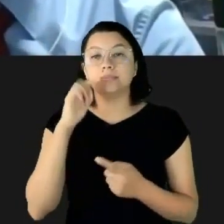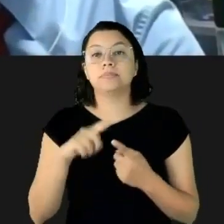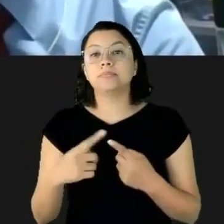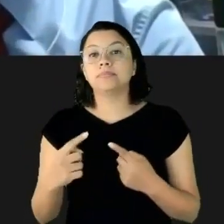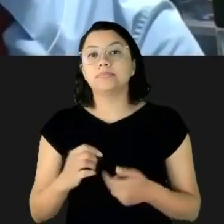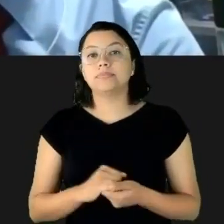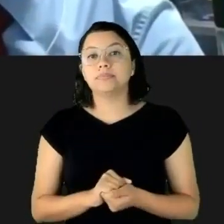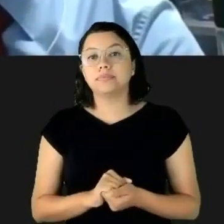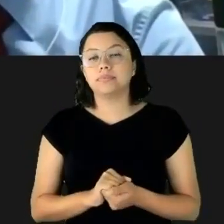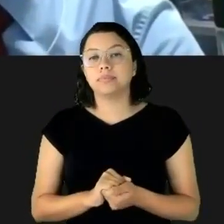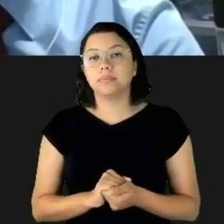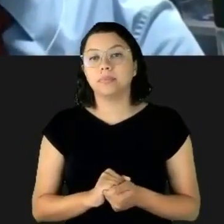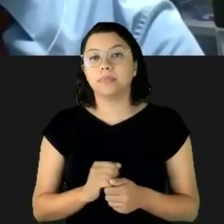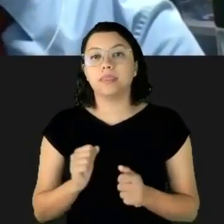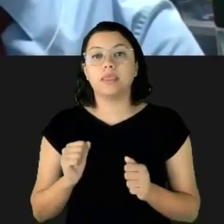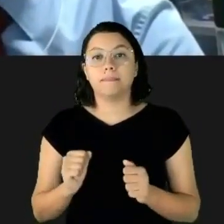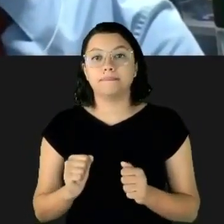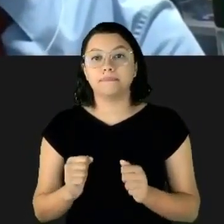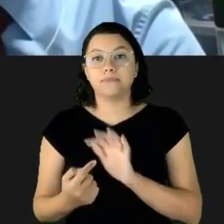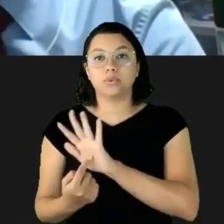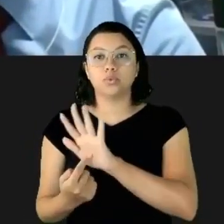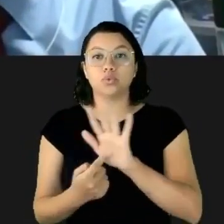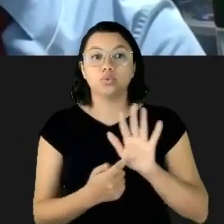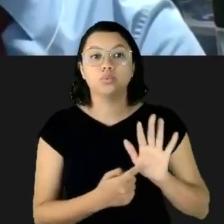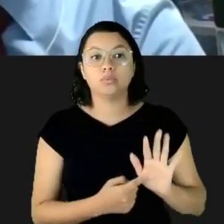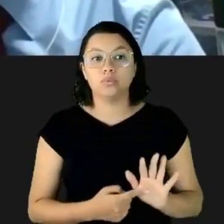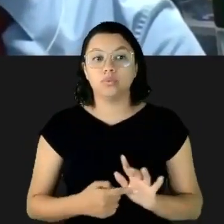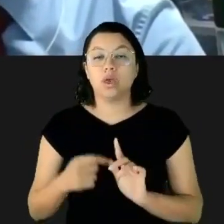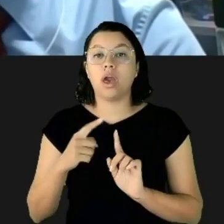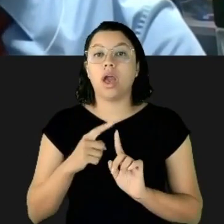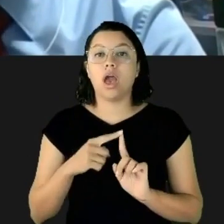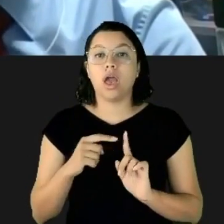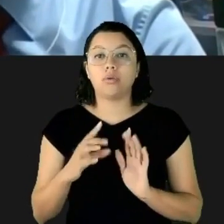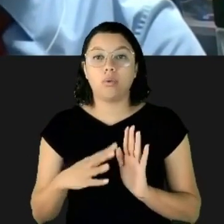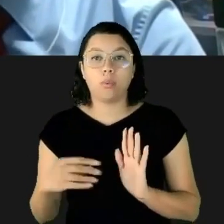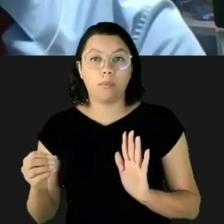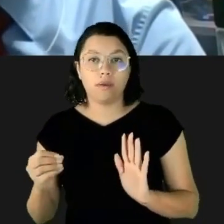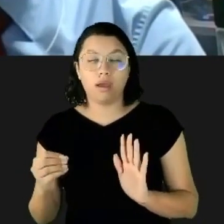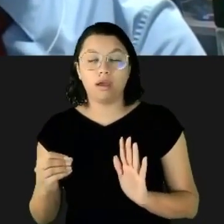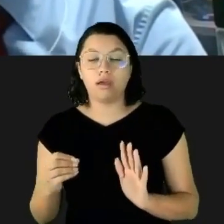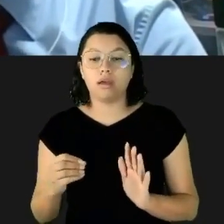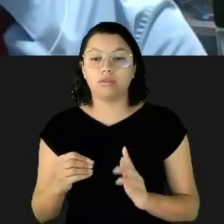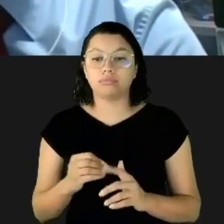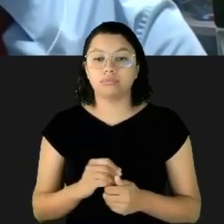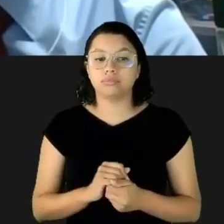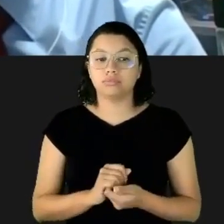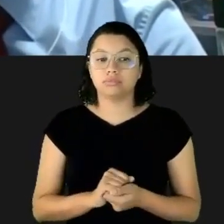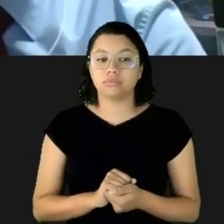mas você pode você pode abrir um modelo ou copiar